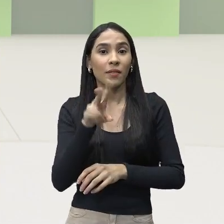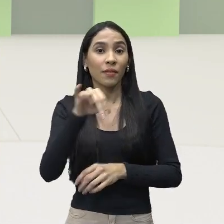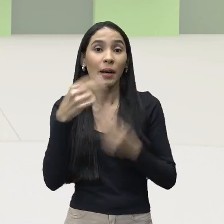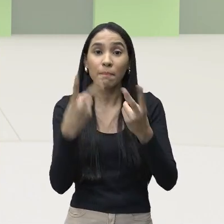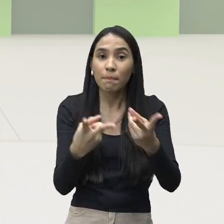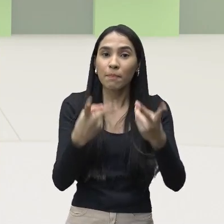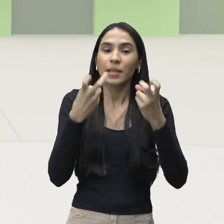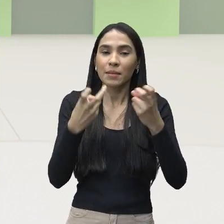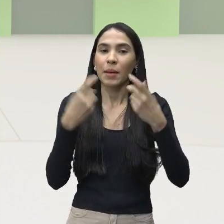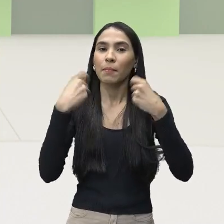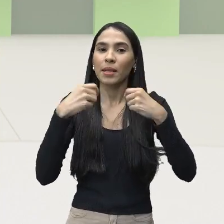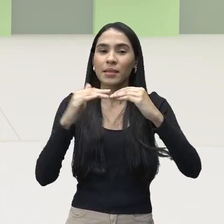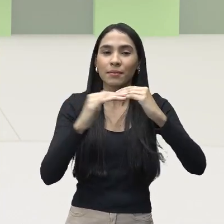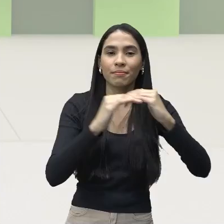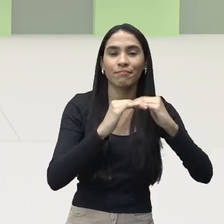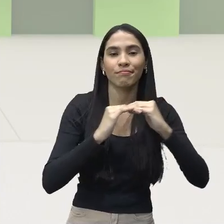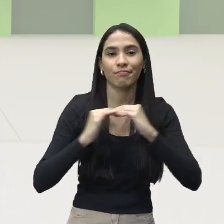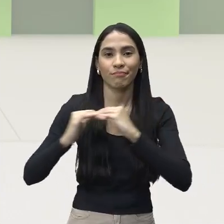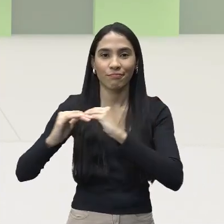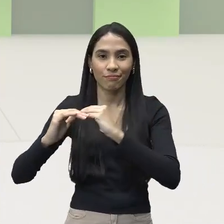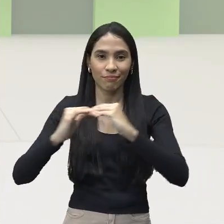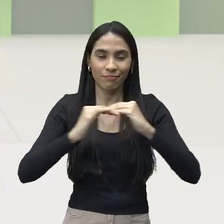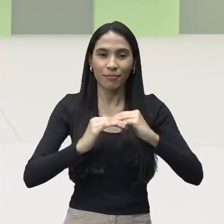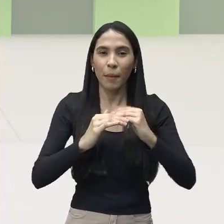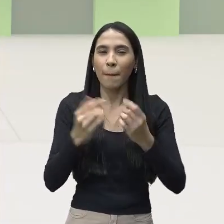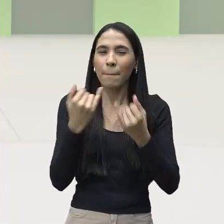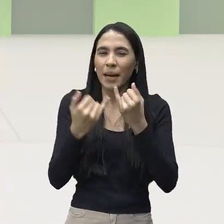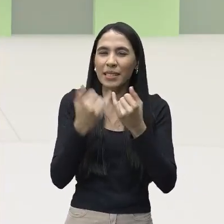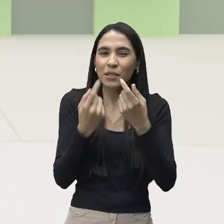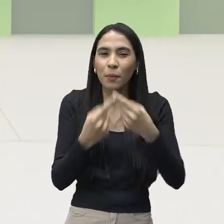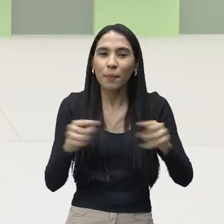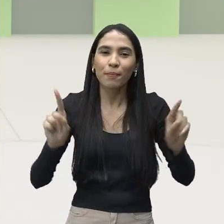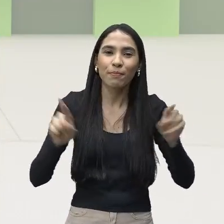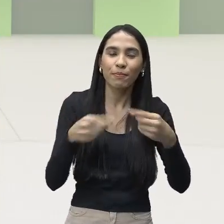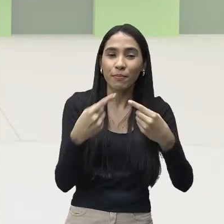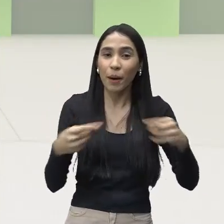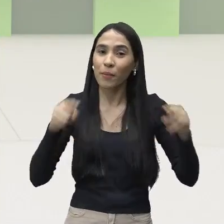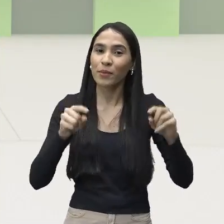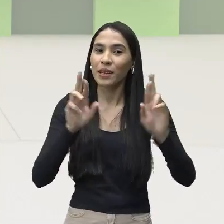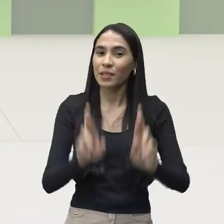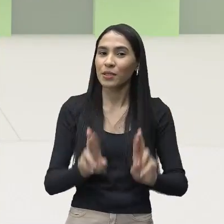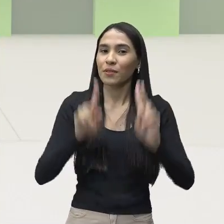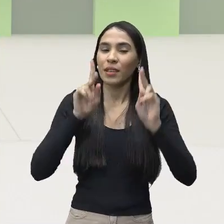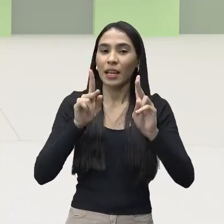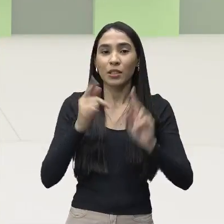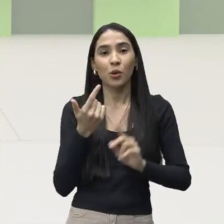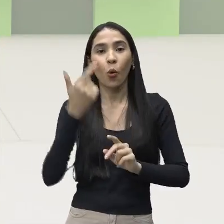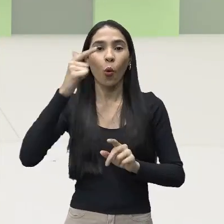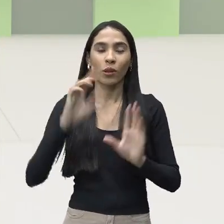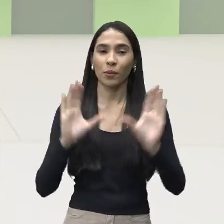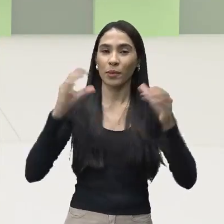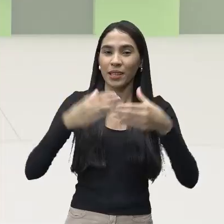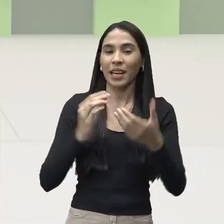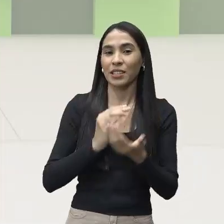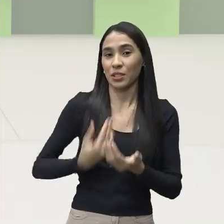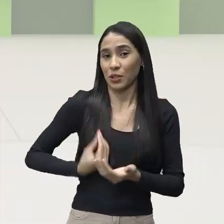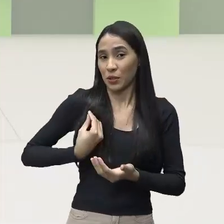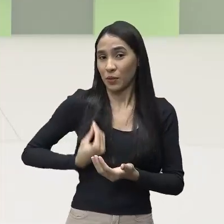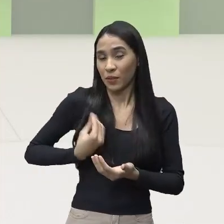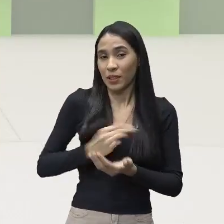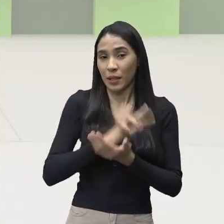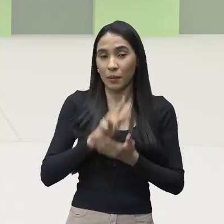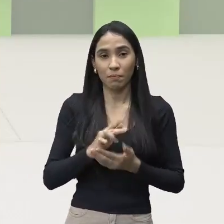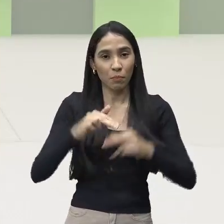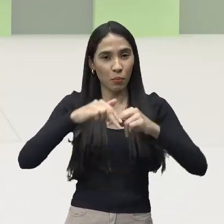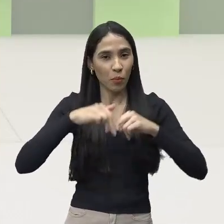grande harmonia, né? Como se fosse realmente uma orquestra. E isso é o que nos diferencia de outros seres vivos, né? Por isso nós